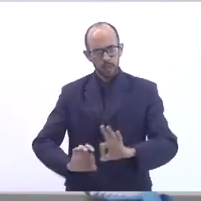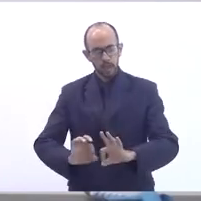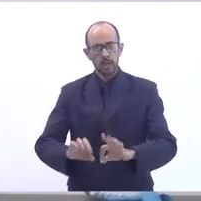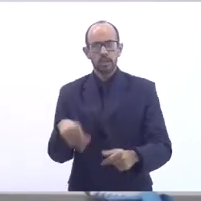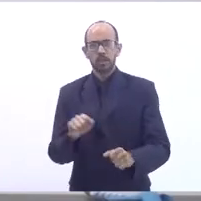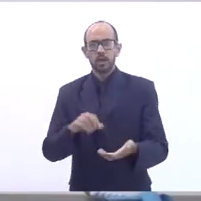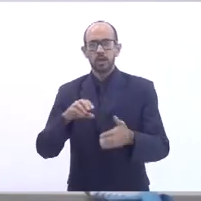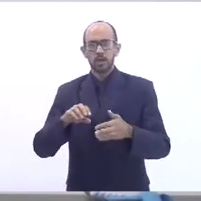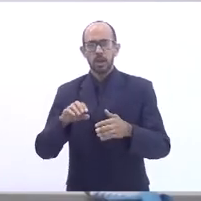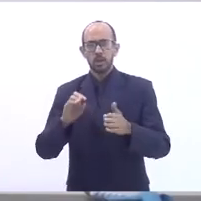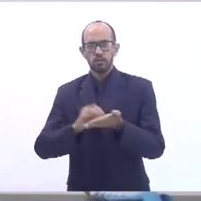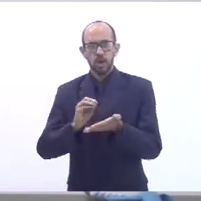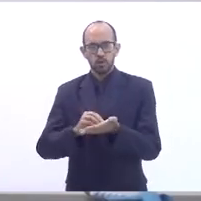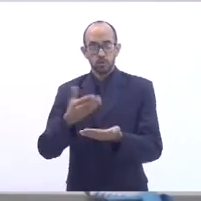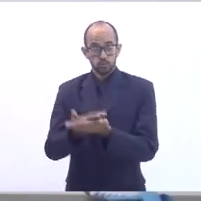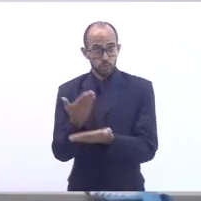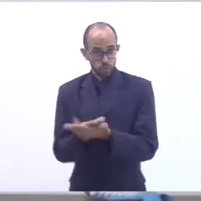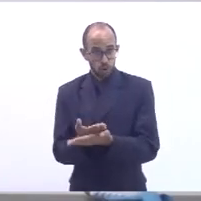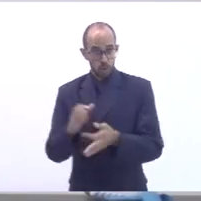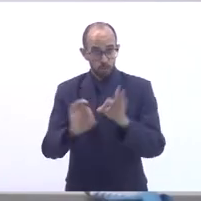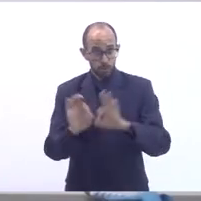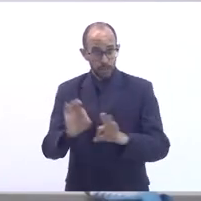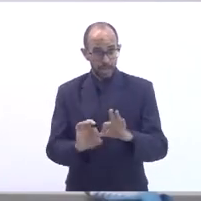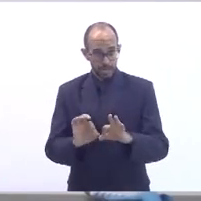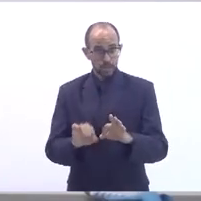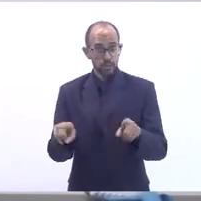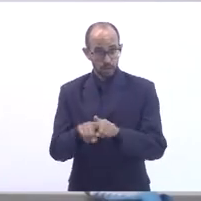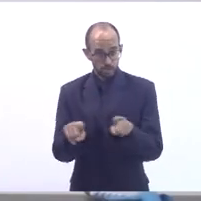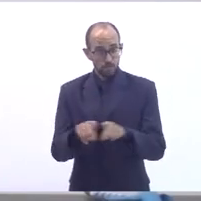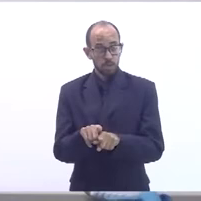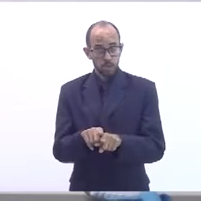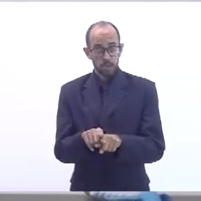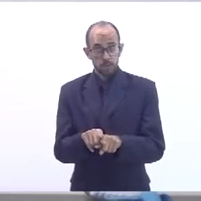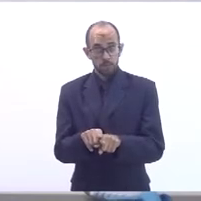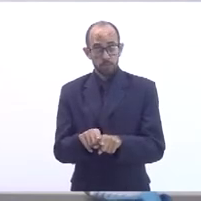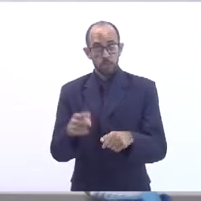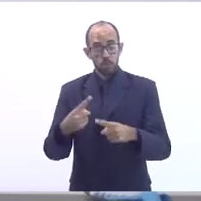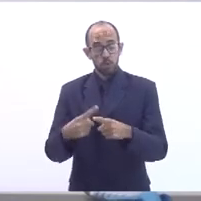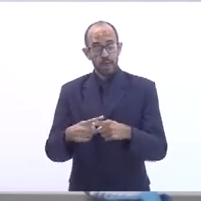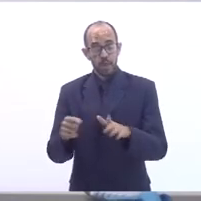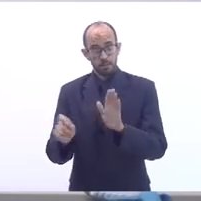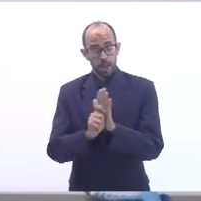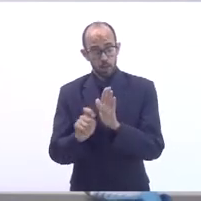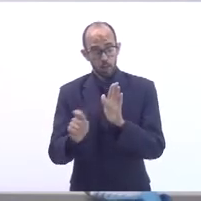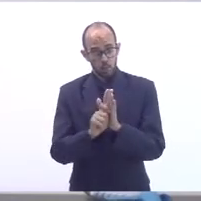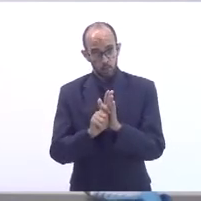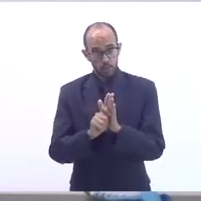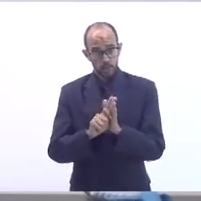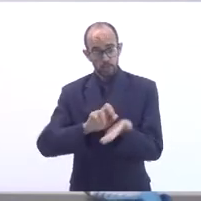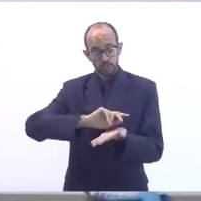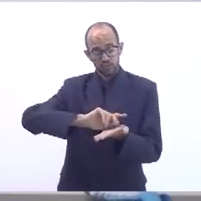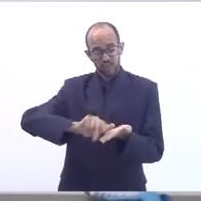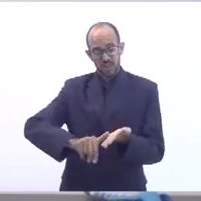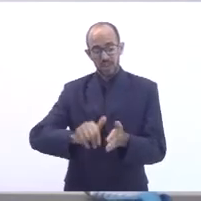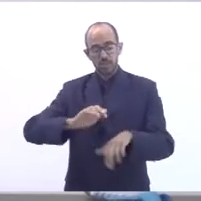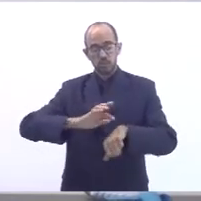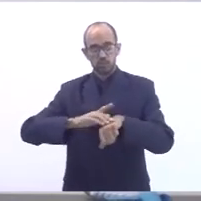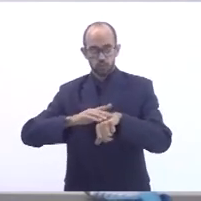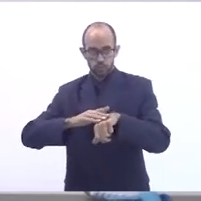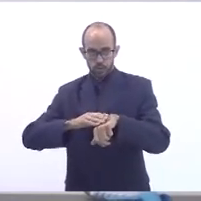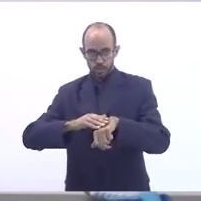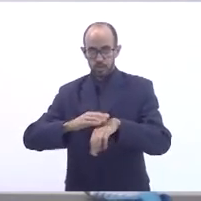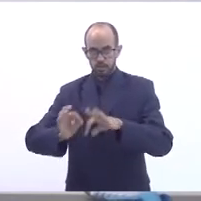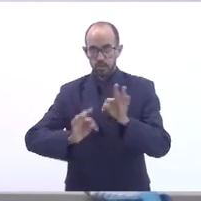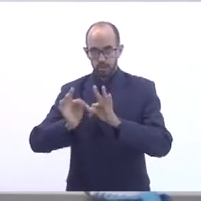receber os nossos filhos porque a maconha dentro de um de um espectro de dezenas de patologias que ela pode